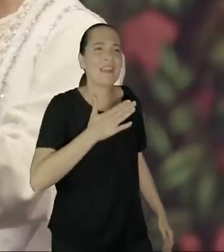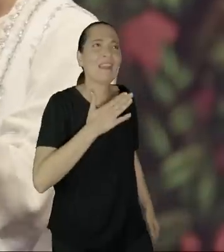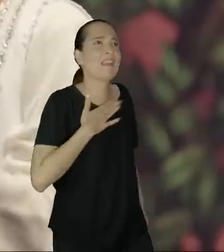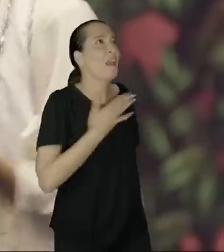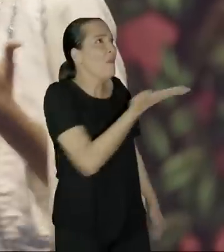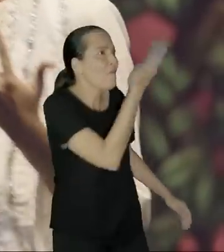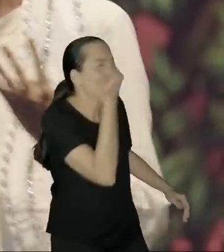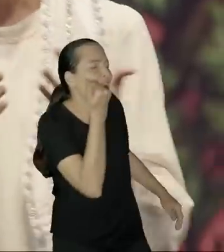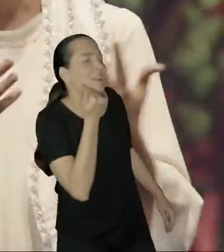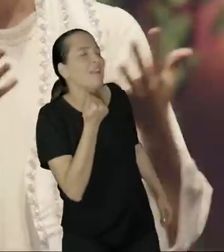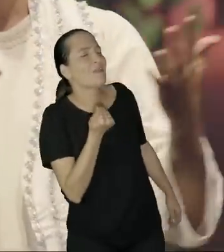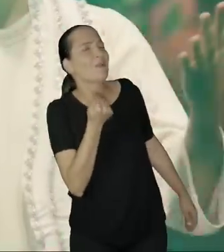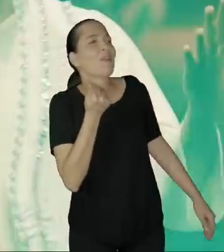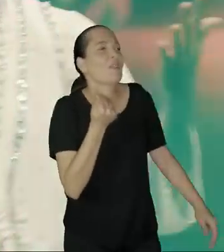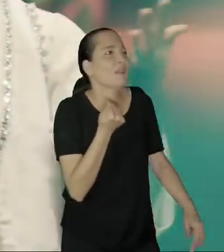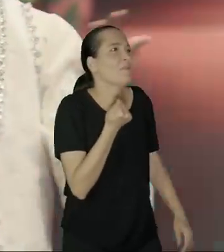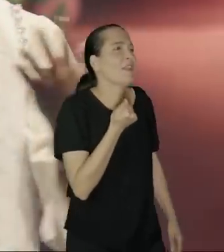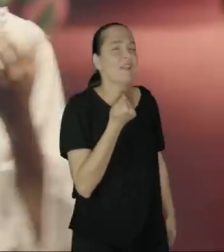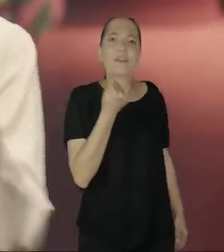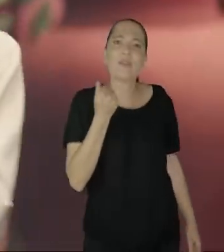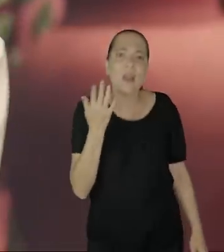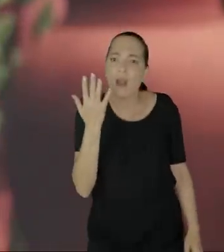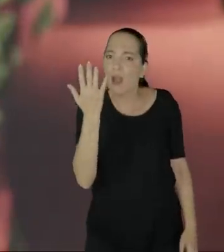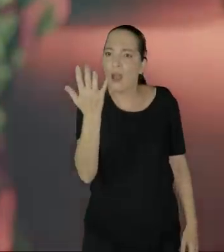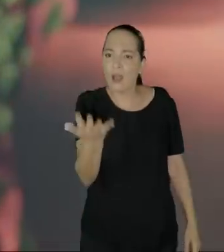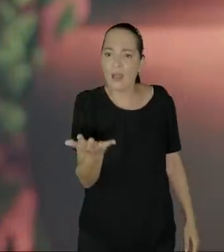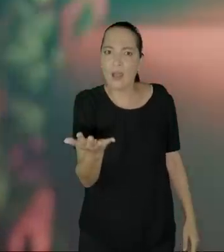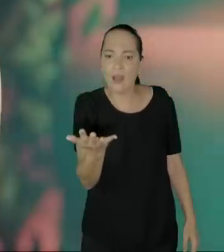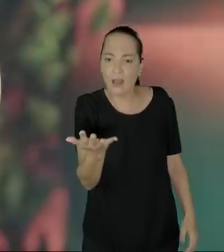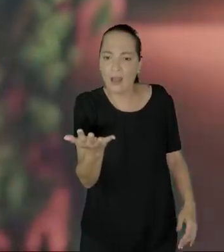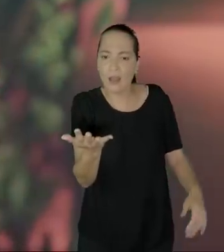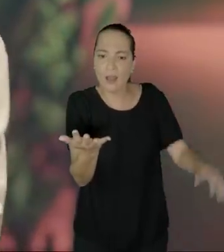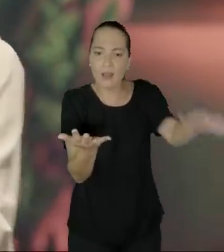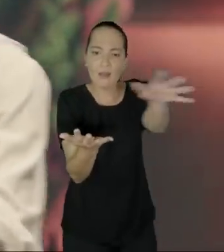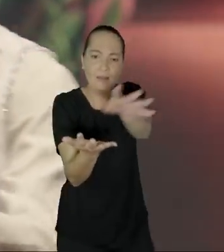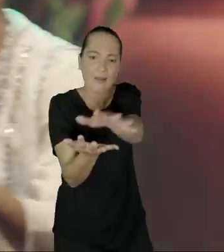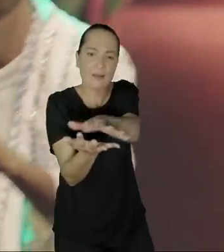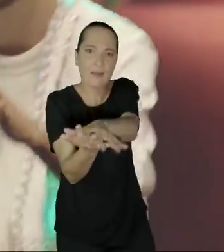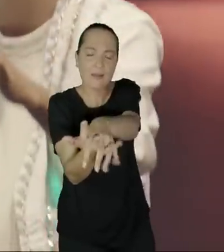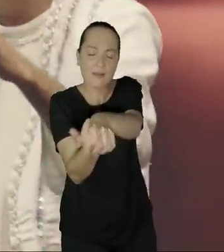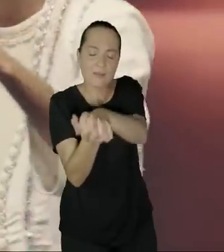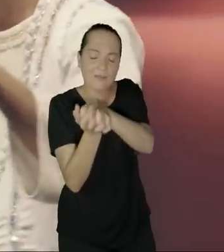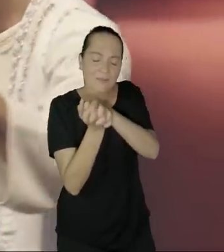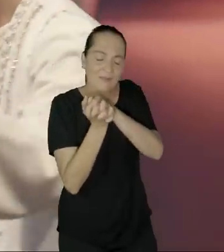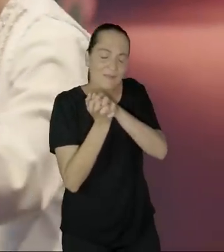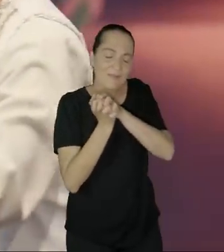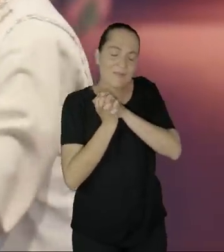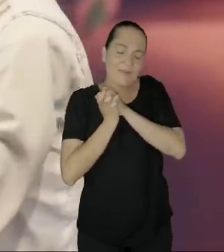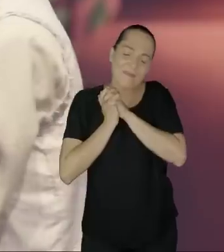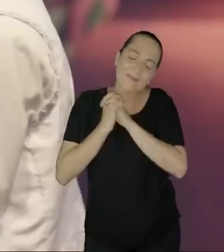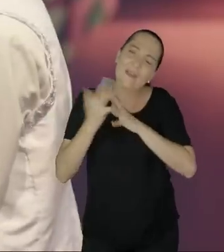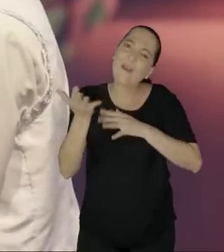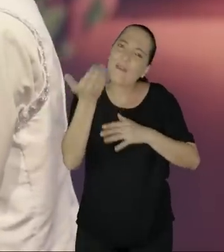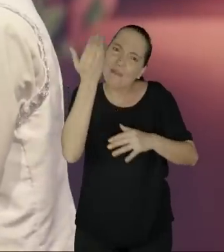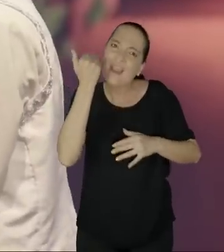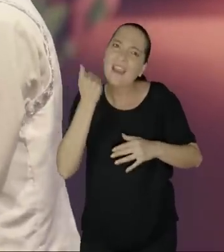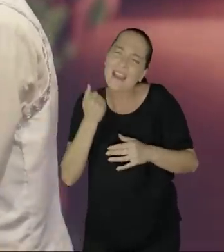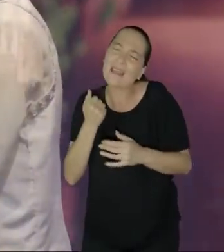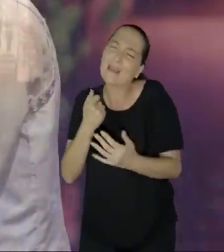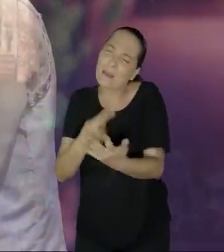Vem e estenda-me o teu braço, vem me livra do